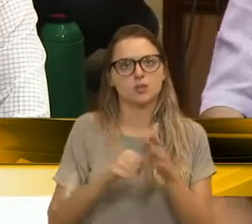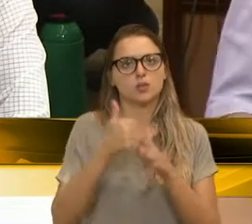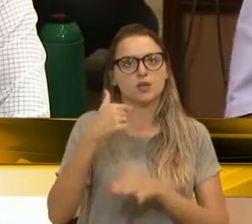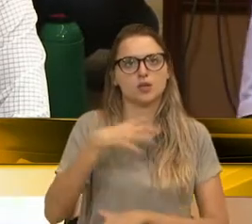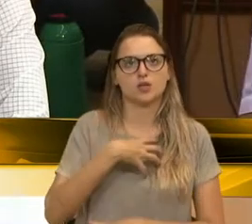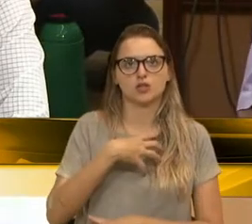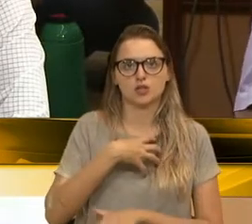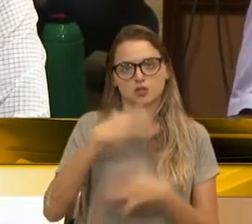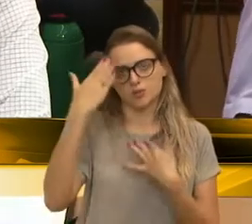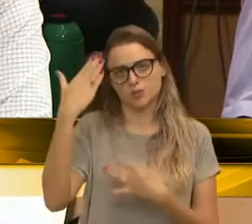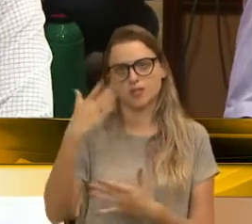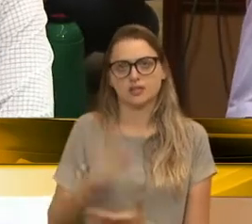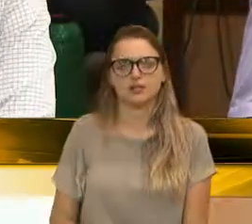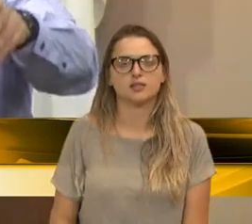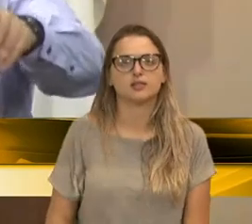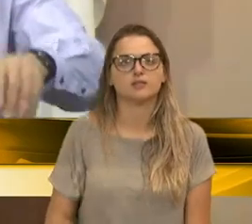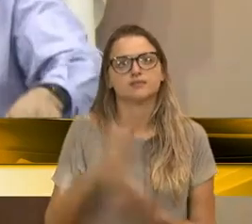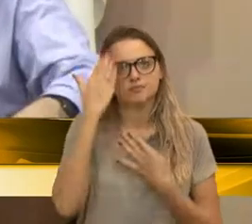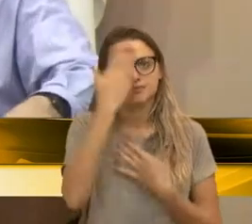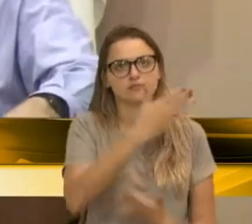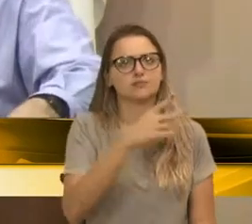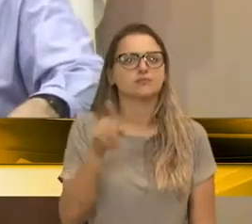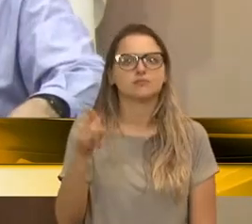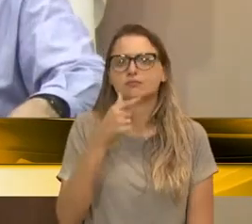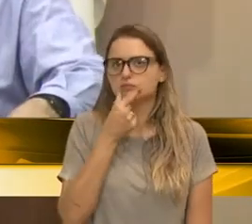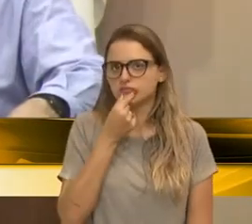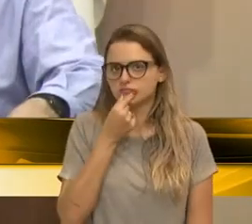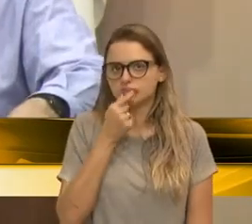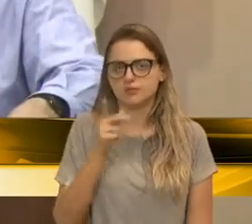possível. Obrigado. Obrigado, vereador Beltrão.